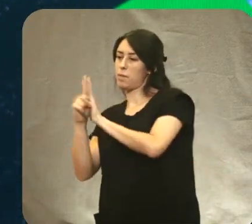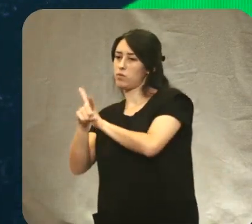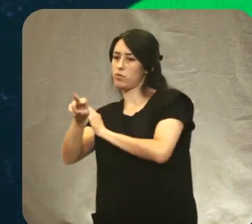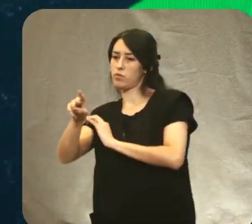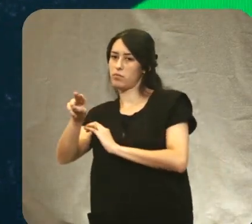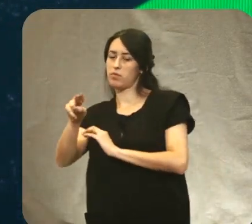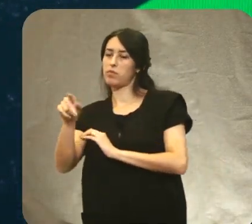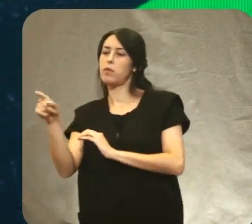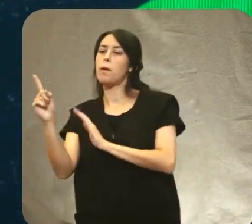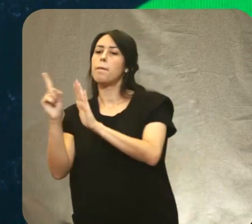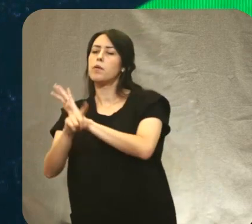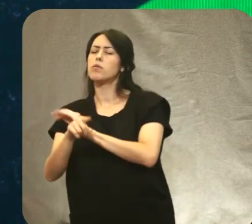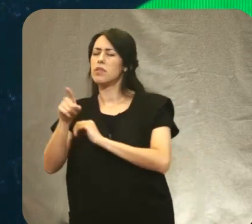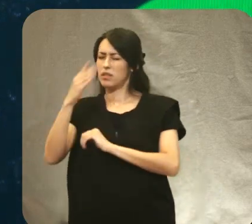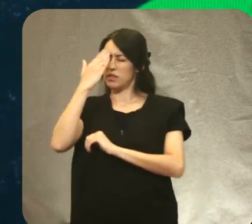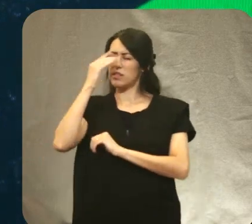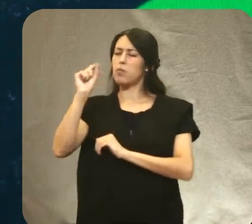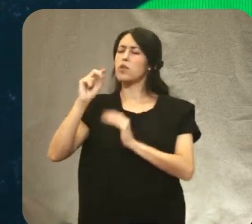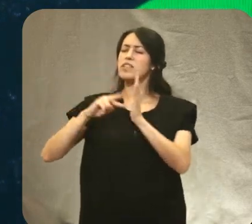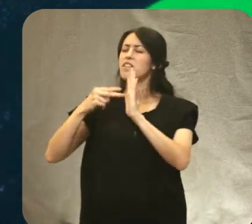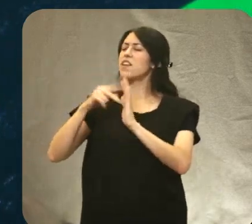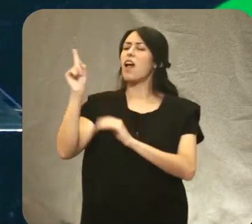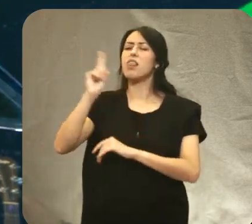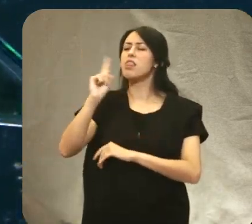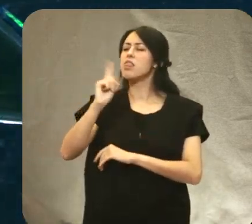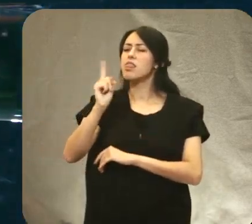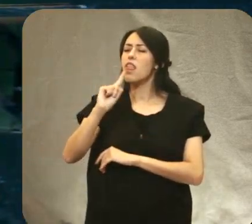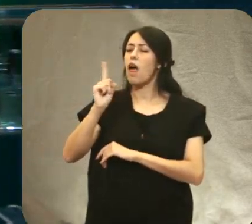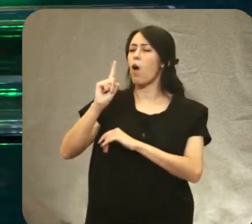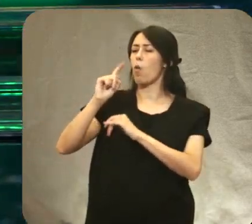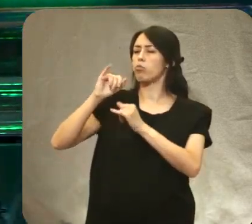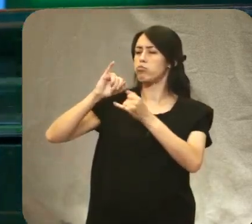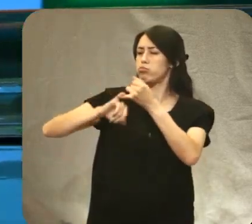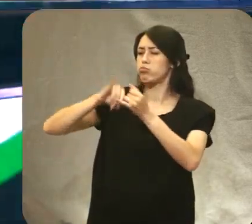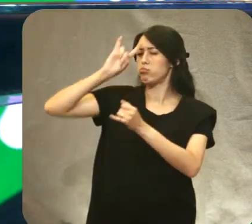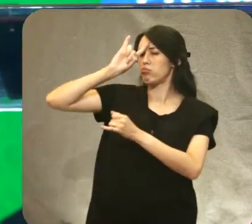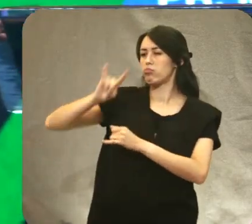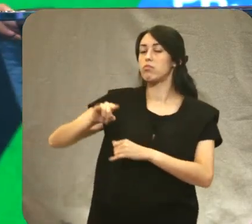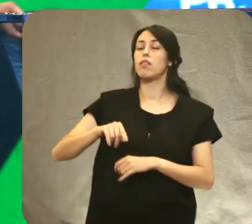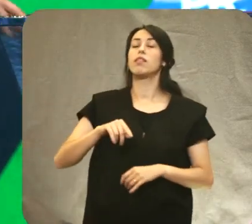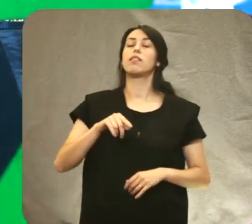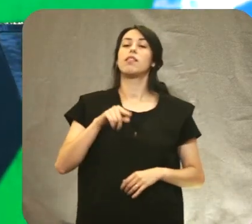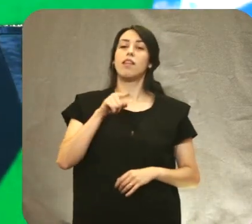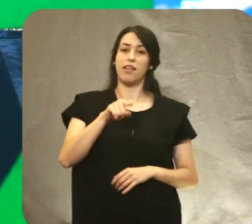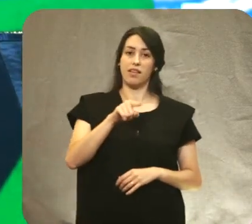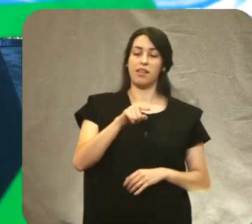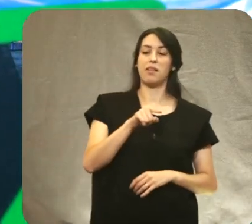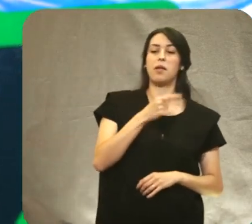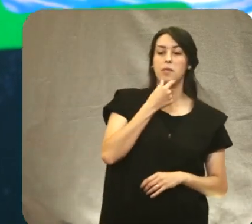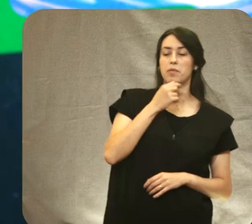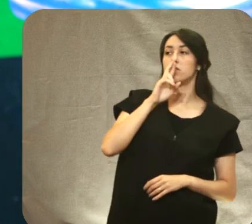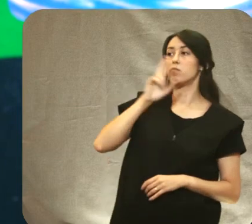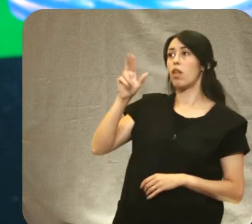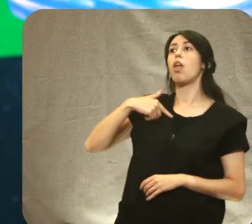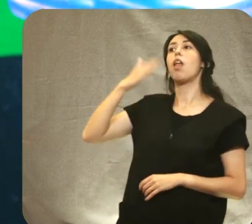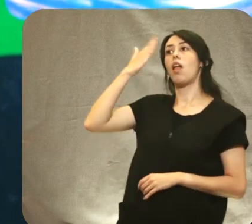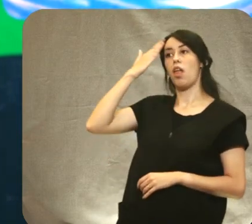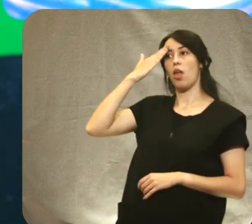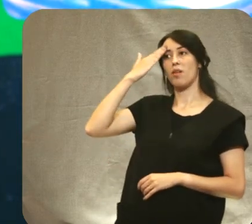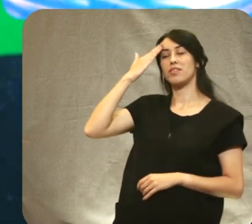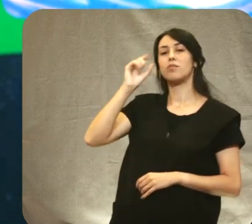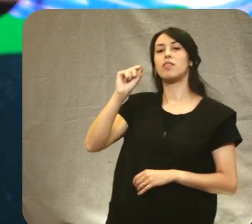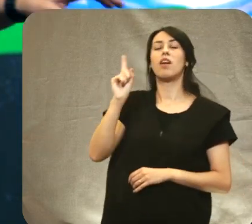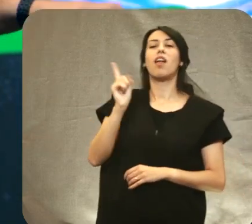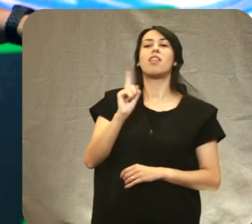não adulterarás? E o Benício disse, eu sei, mãe. E ele disse assim, significa não fingir que